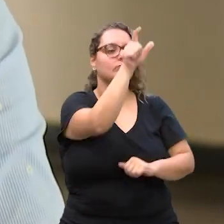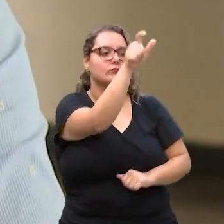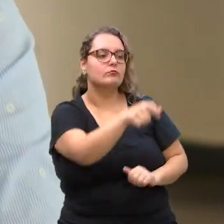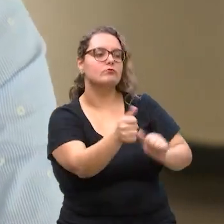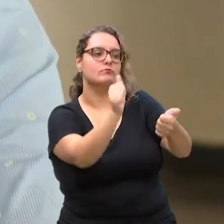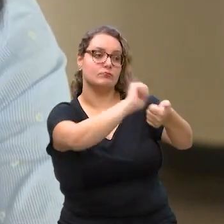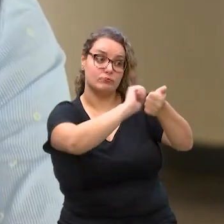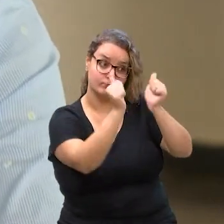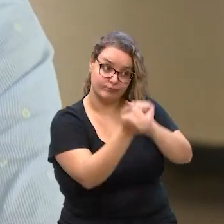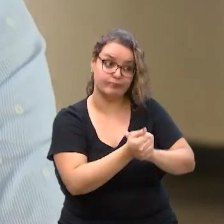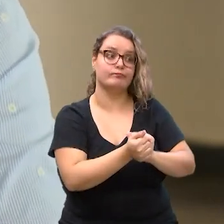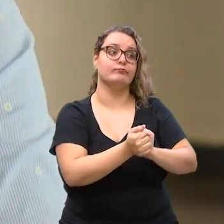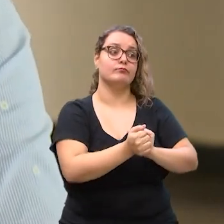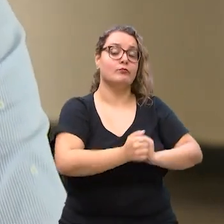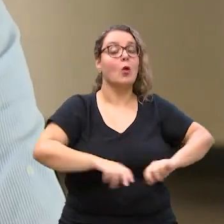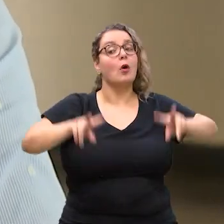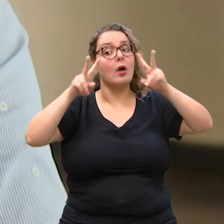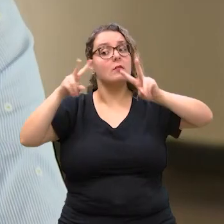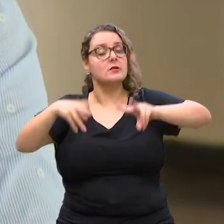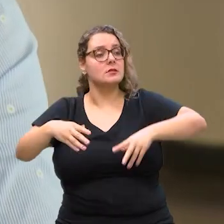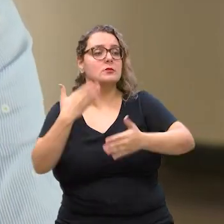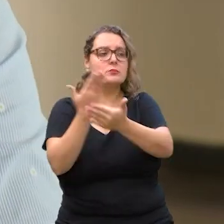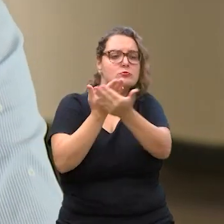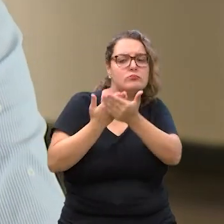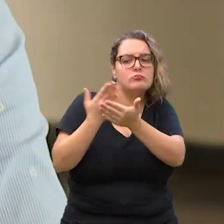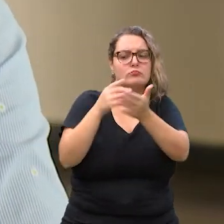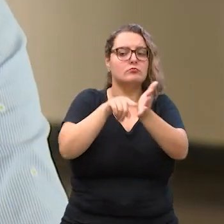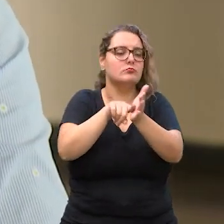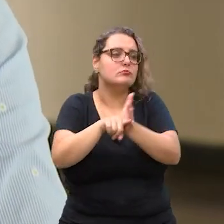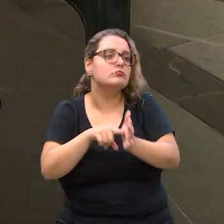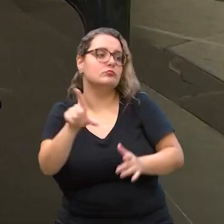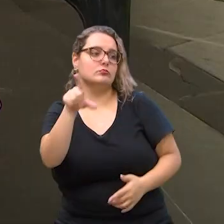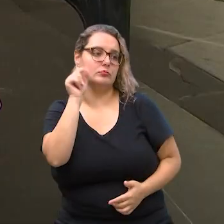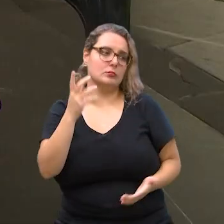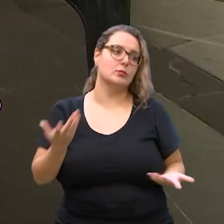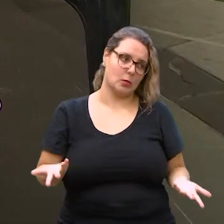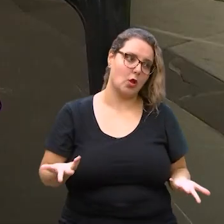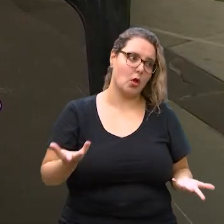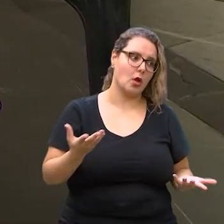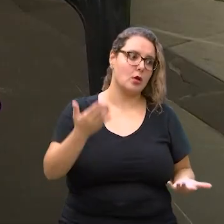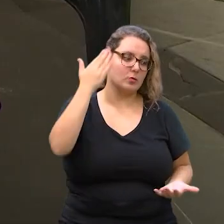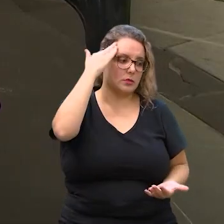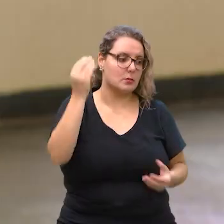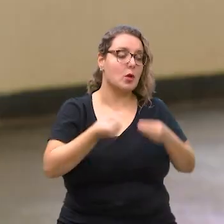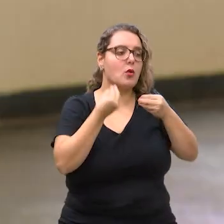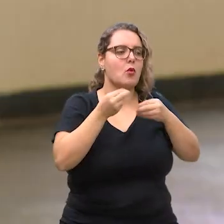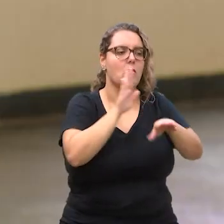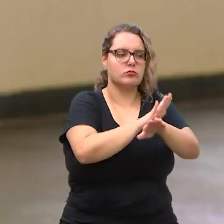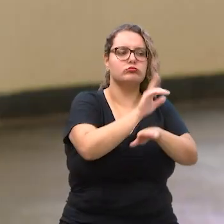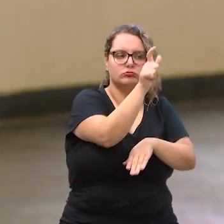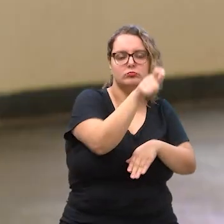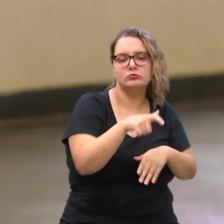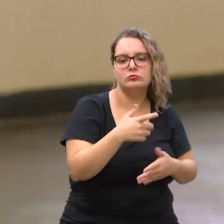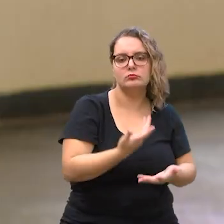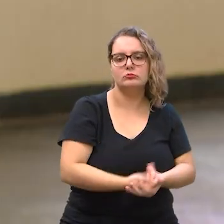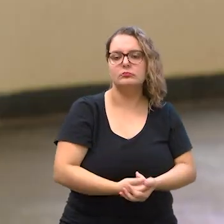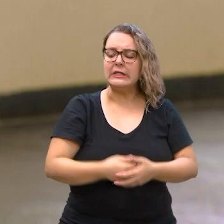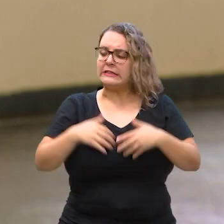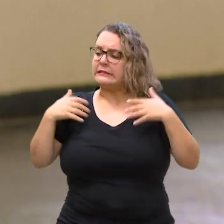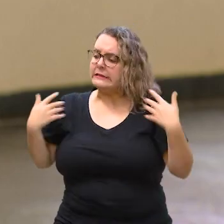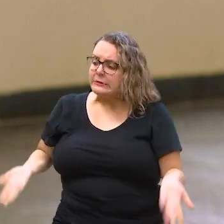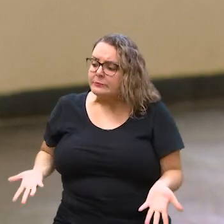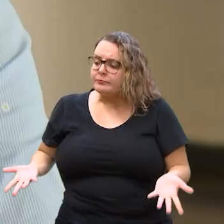com a psicologia do esporte, com a visão que ele tem da abordagem que ele escolheu. No esporte é mais fácil trabalhar com